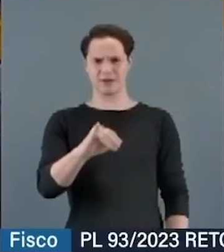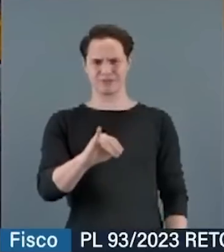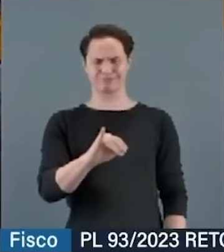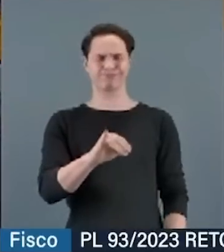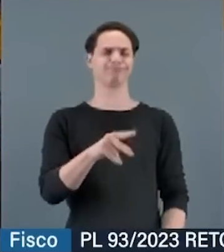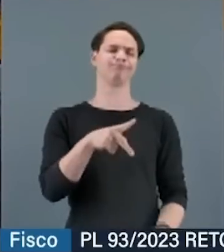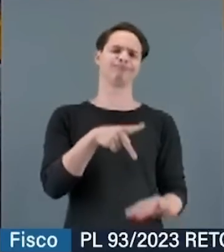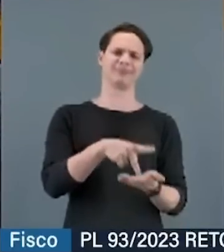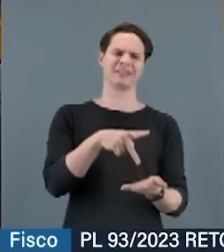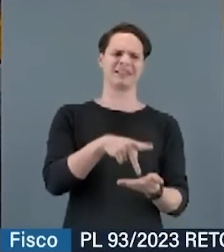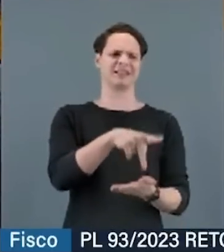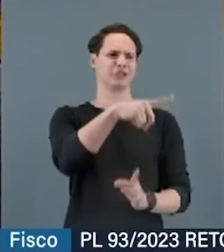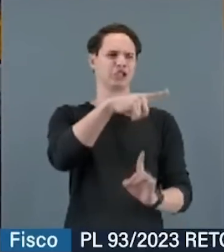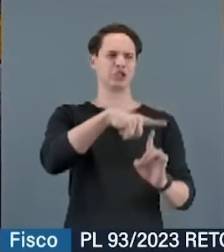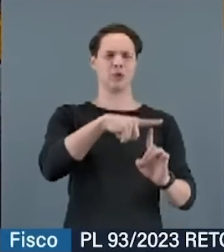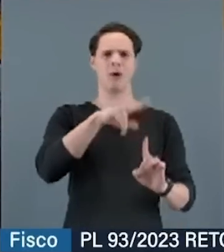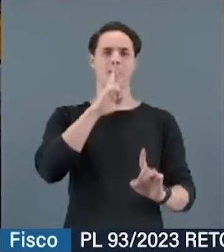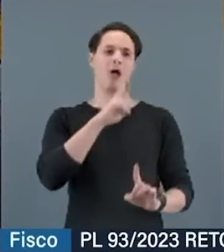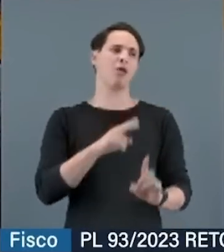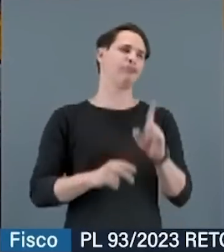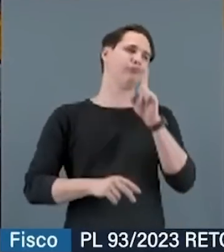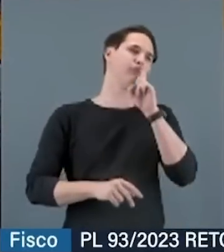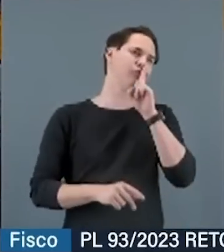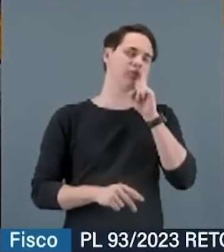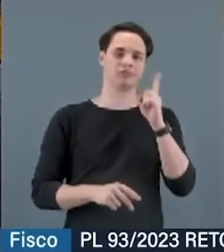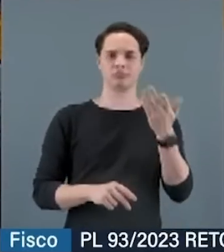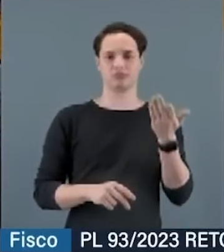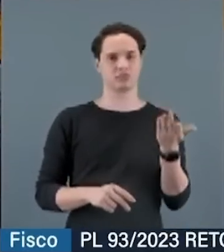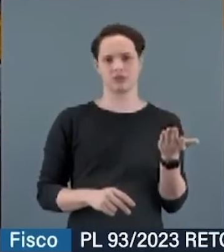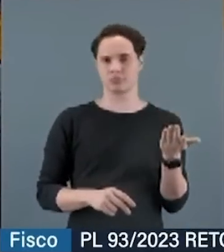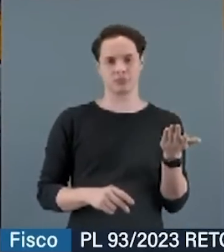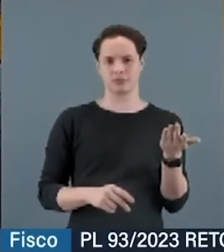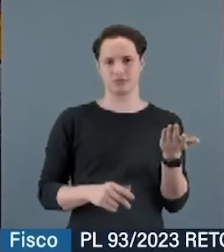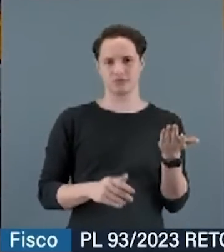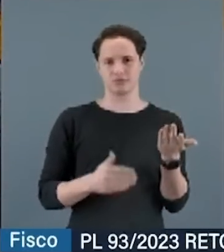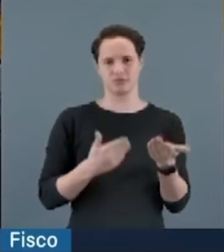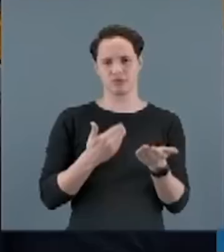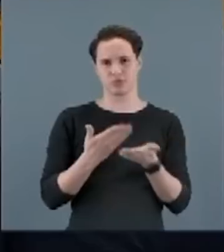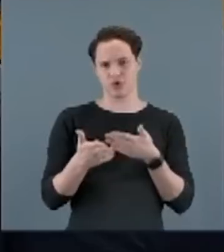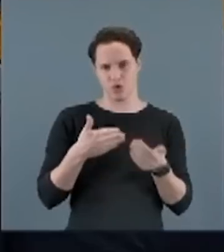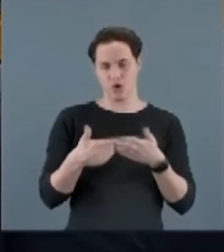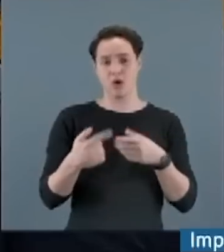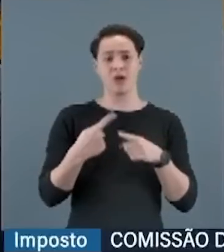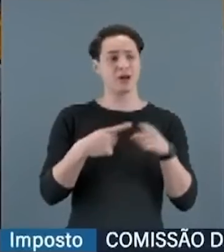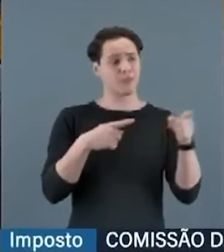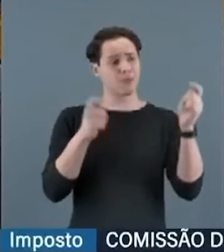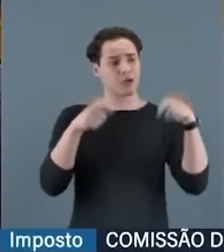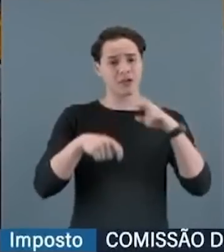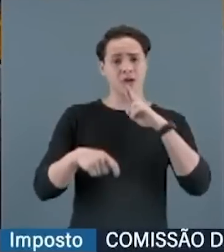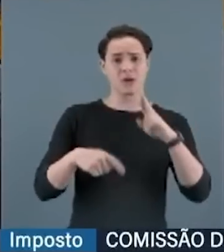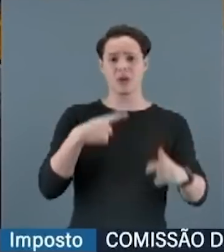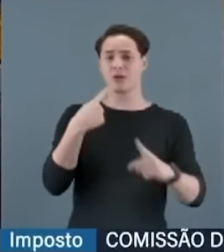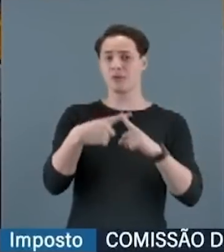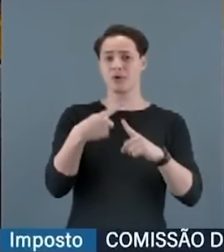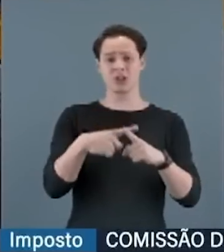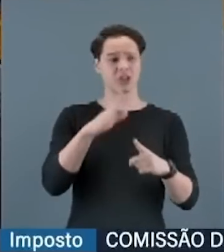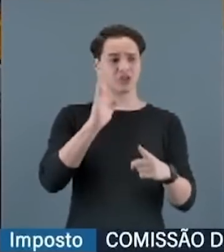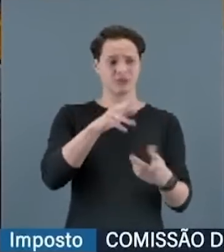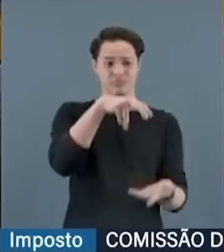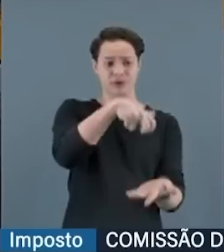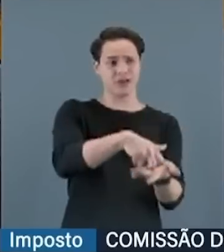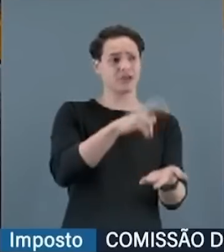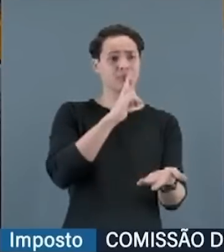tipo de resposta, ele poderia responder, até porque na sentença e no processo de primeiro grau, ele respondeu tudo